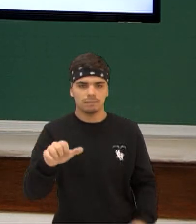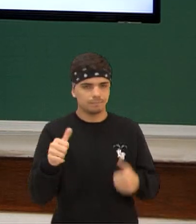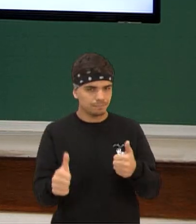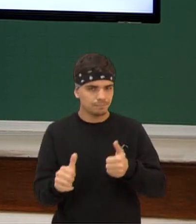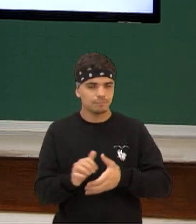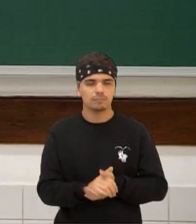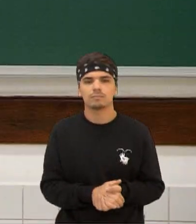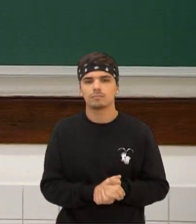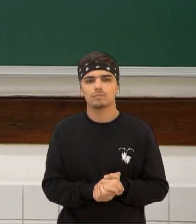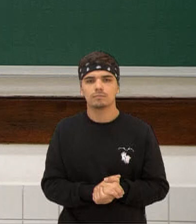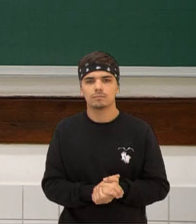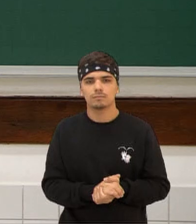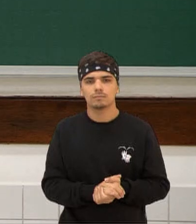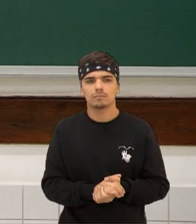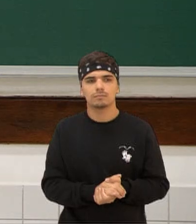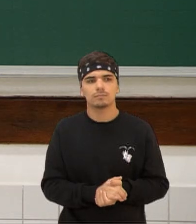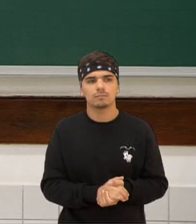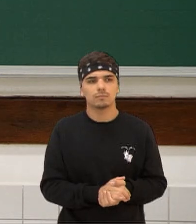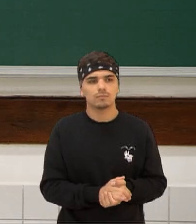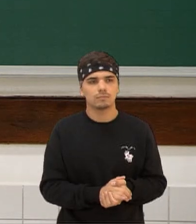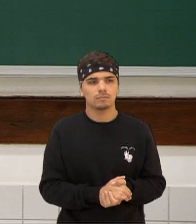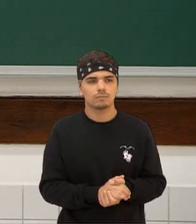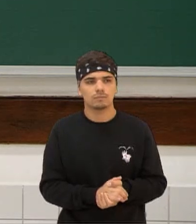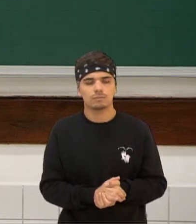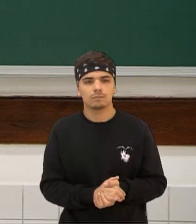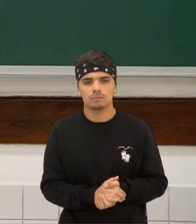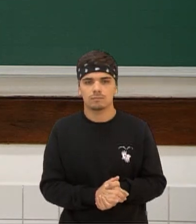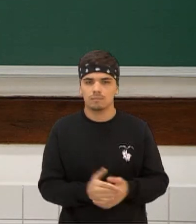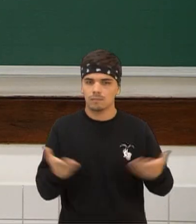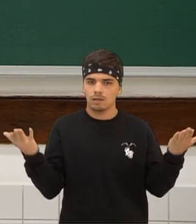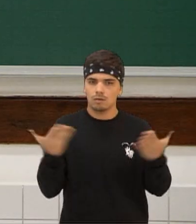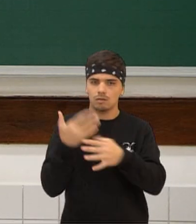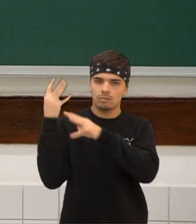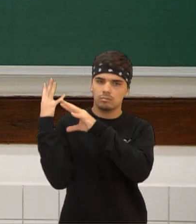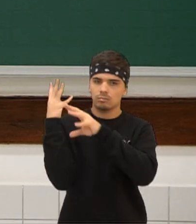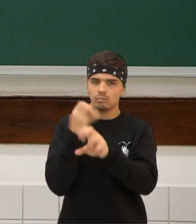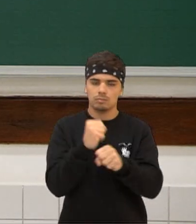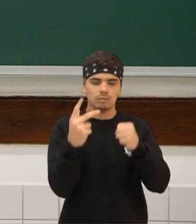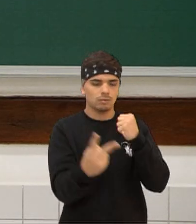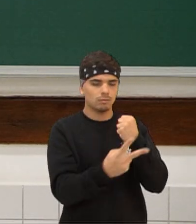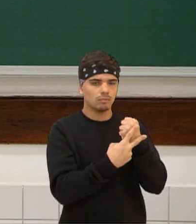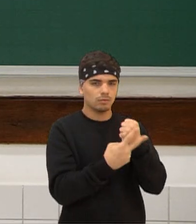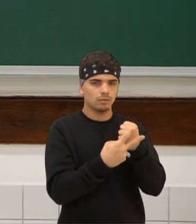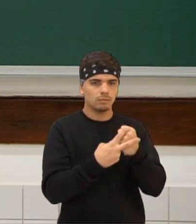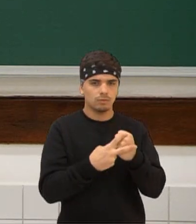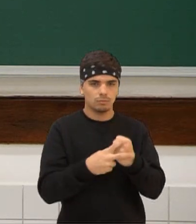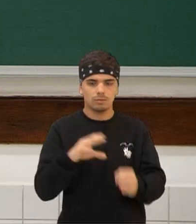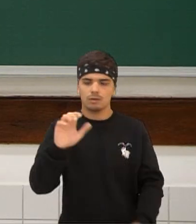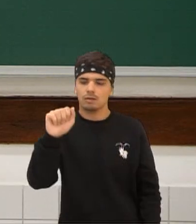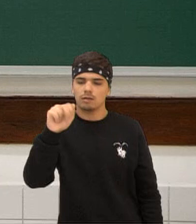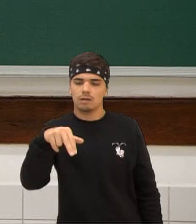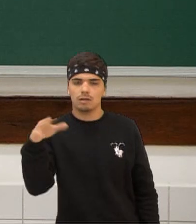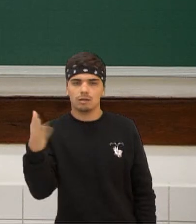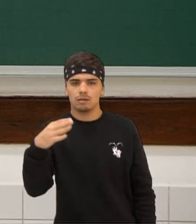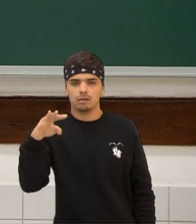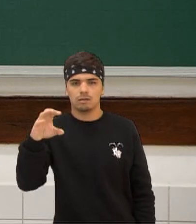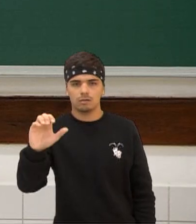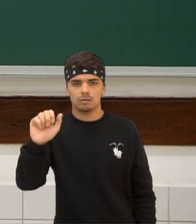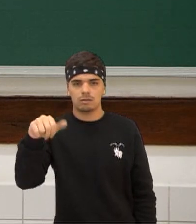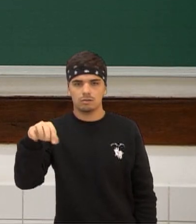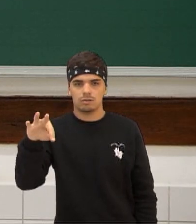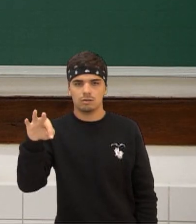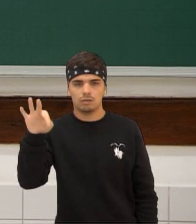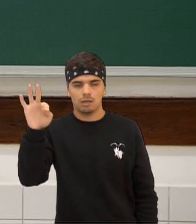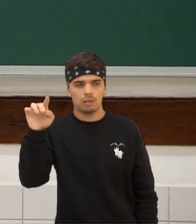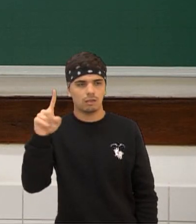belezinha tranquilo ótimo para tudo então vamos relembrar o verbo que nem o que nós já falamos sobre ele Você